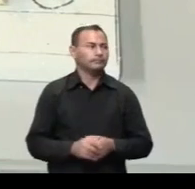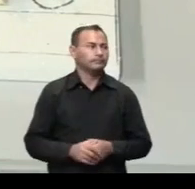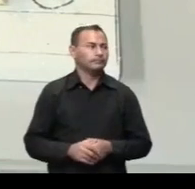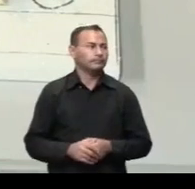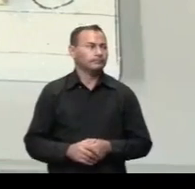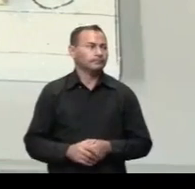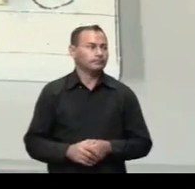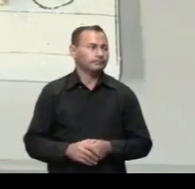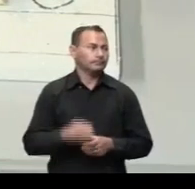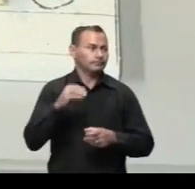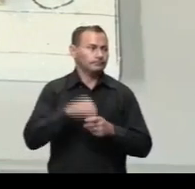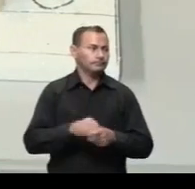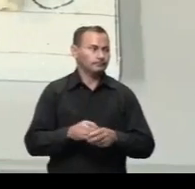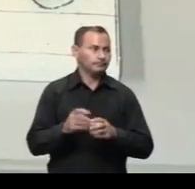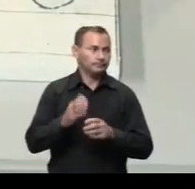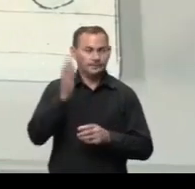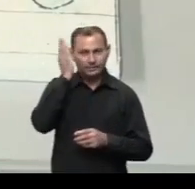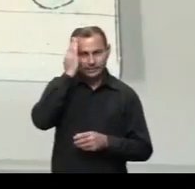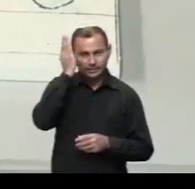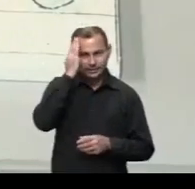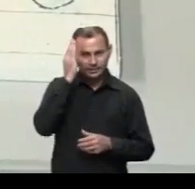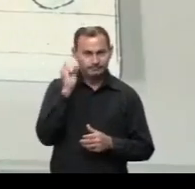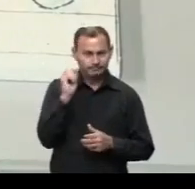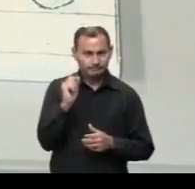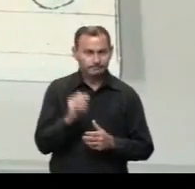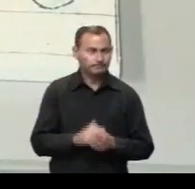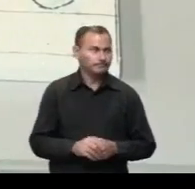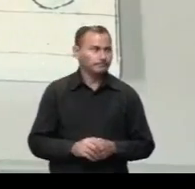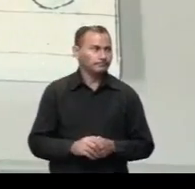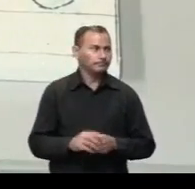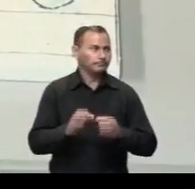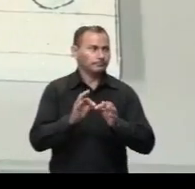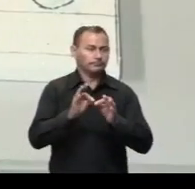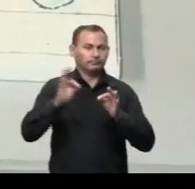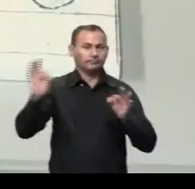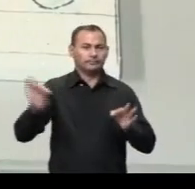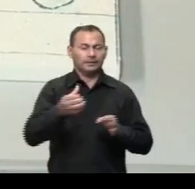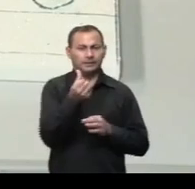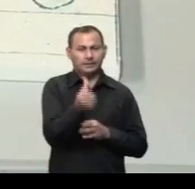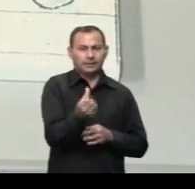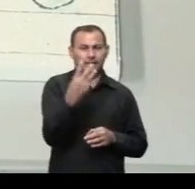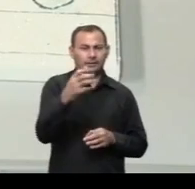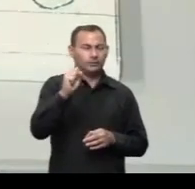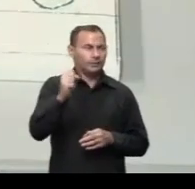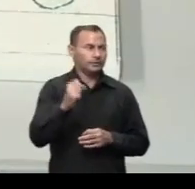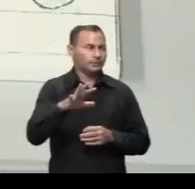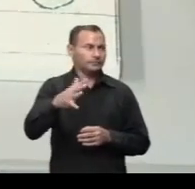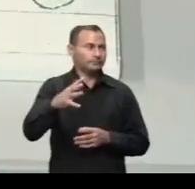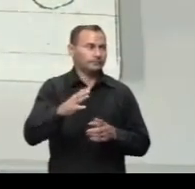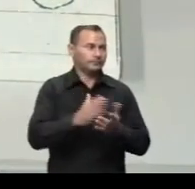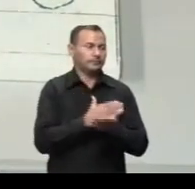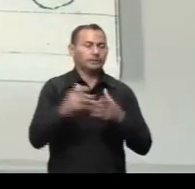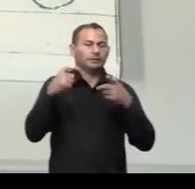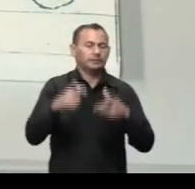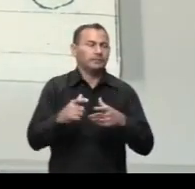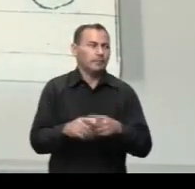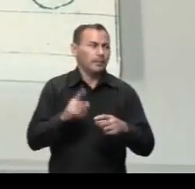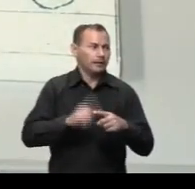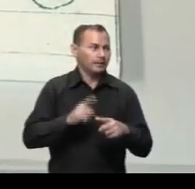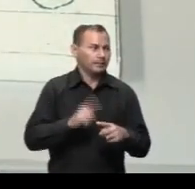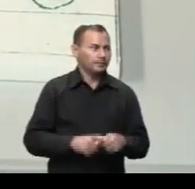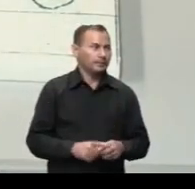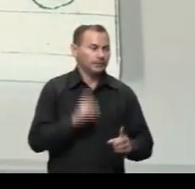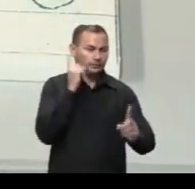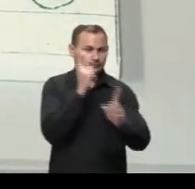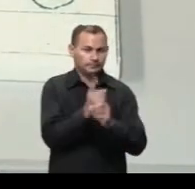pôr ele aqui, ó. Tá. Eu sei, então, que essa distância aqui é 6,38, independente de onde eu pegar. Por quê?